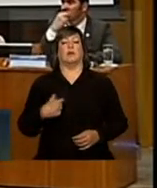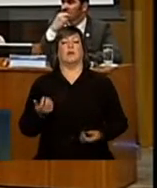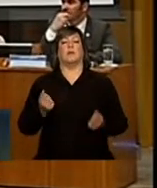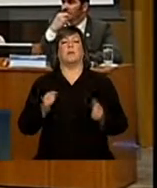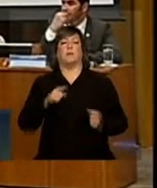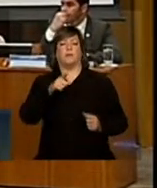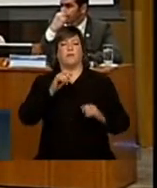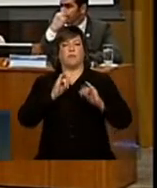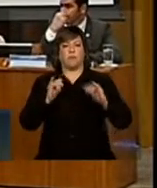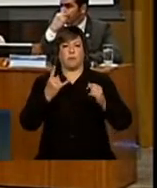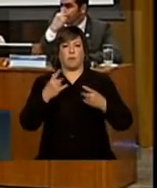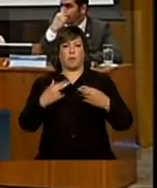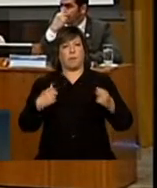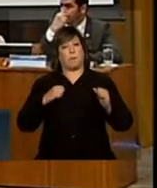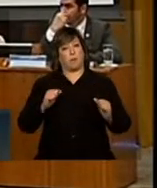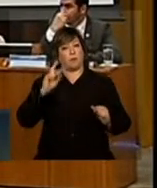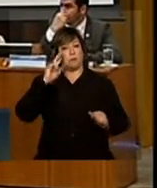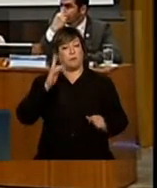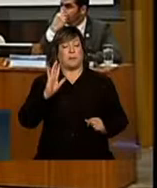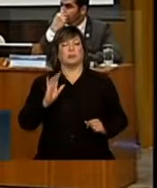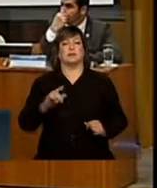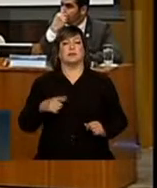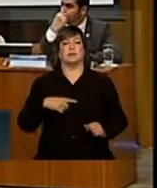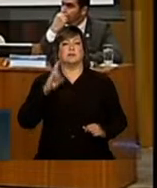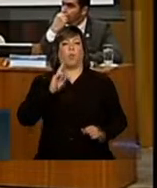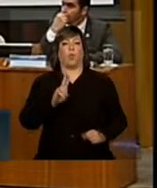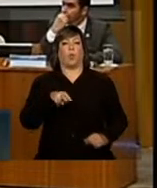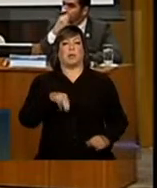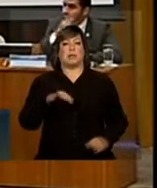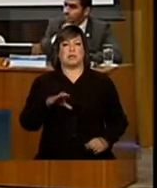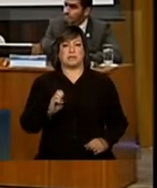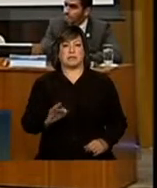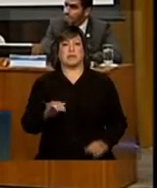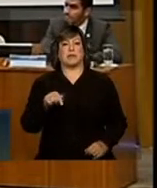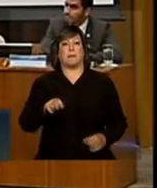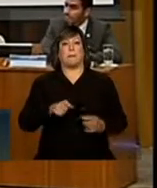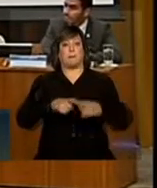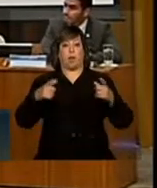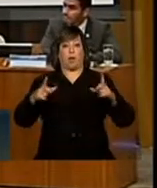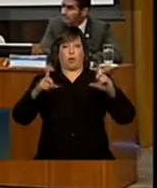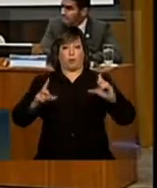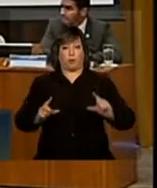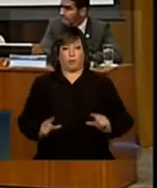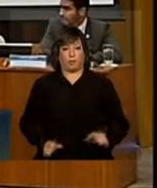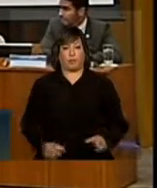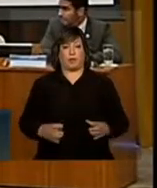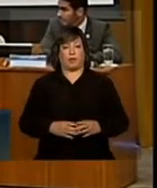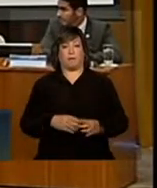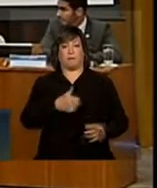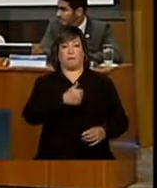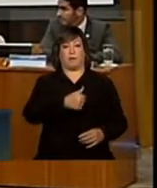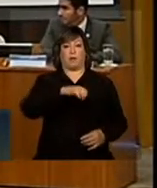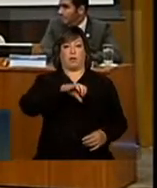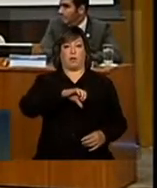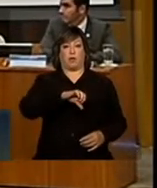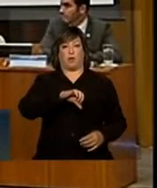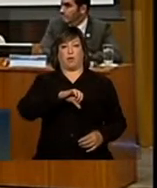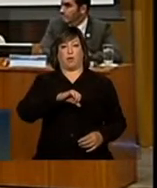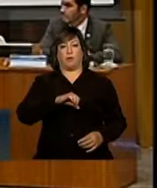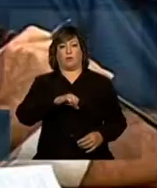senhor citou, segundo os dados da Unicef, essa maior queda teria ocorrido entre 1990 e